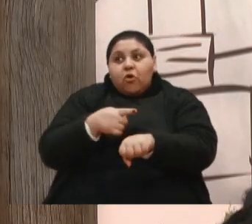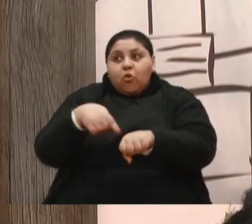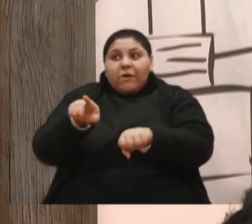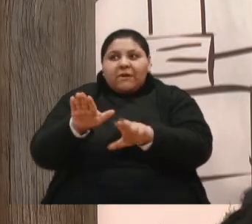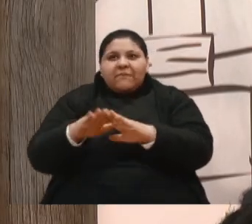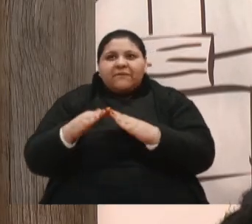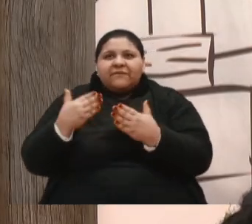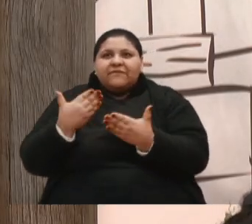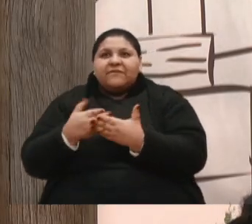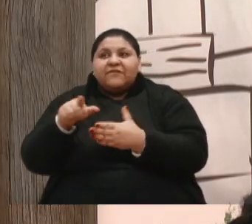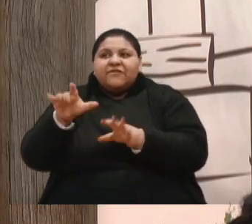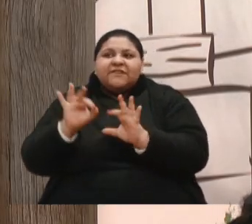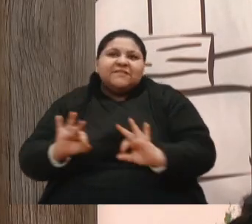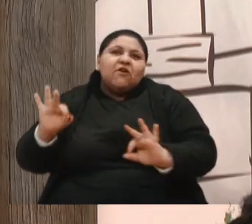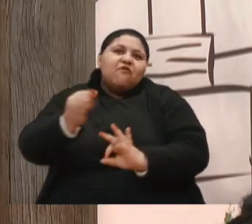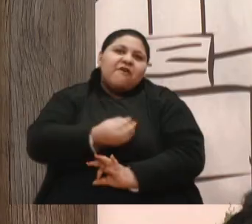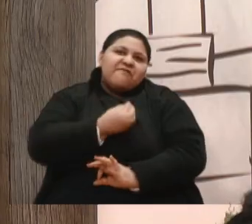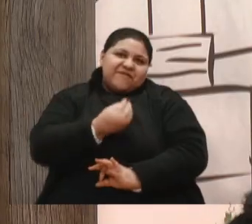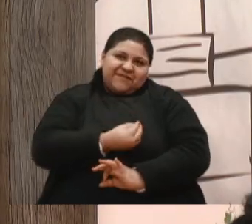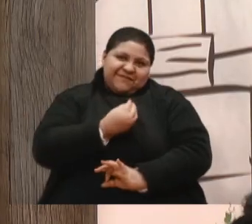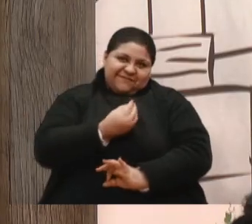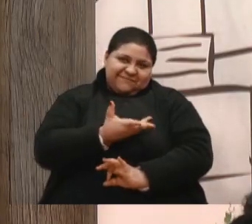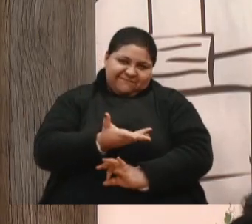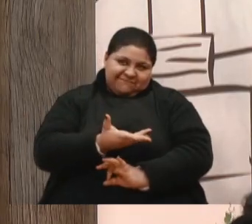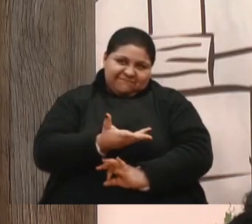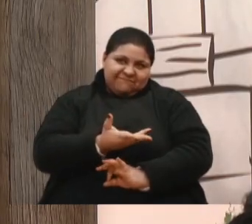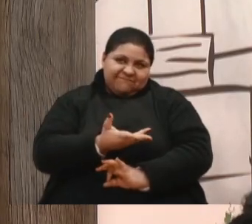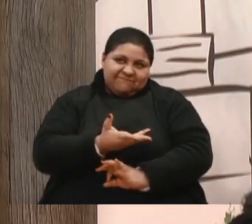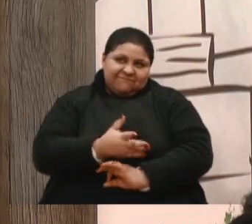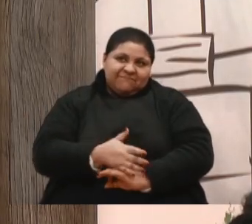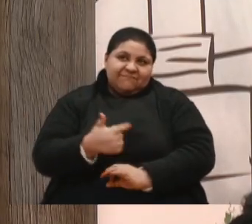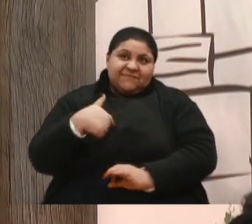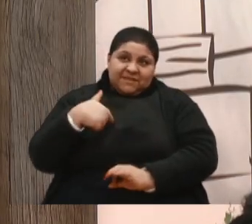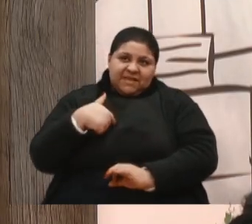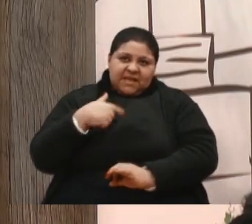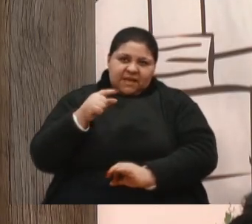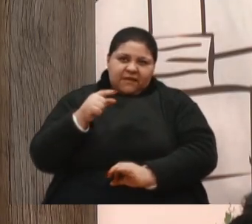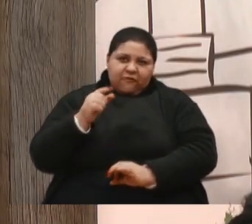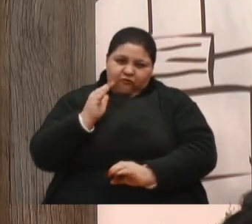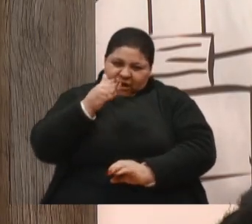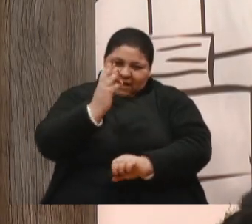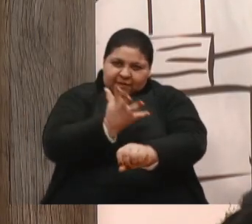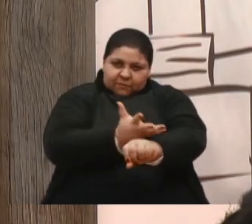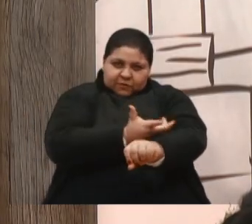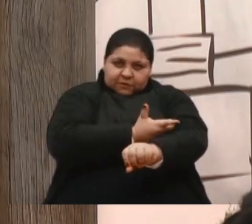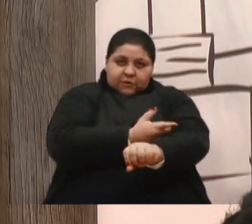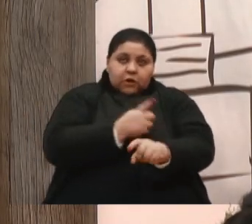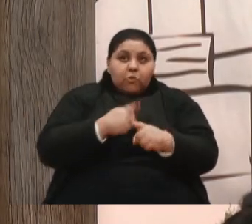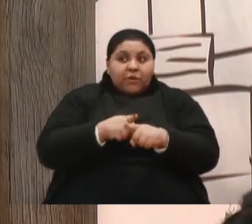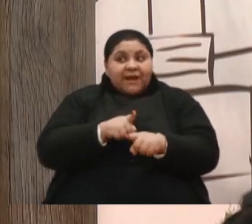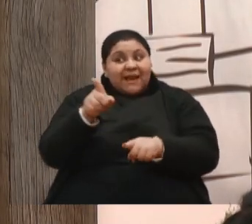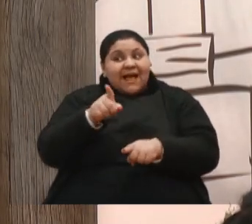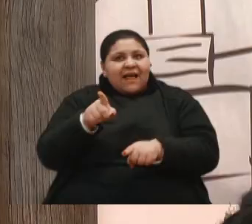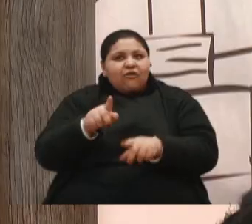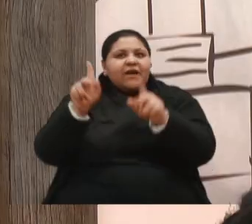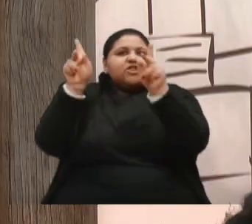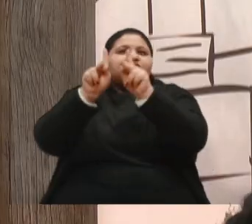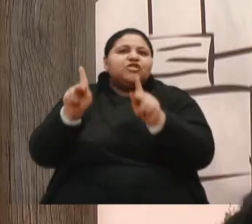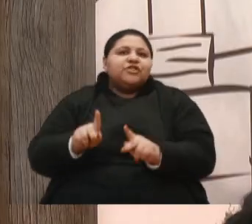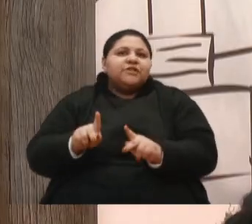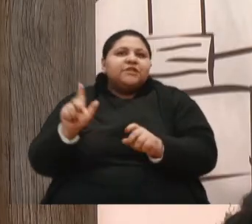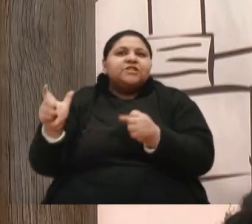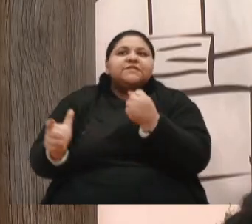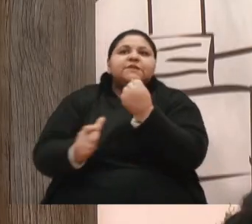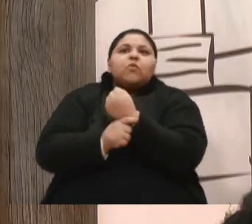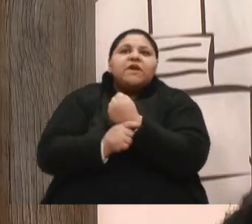momentos, o ir para a escola foi o que salvou a vida, no sentido de emocionalmente, né? Porque lá era um lugar